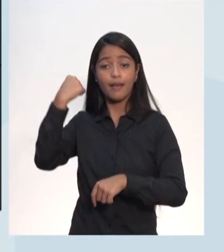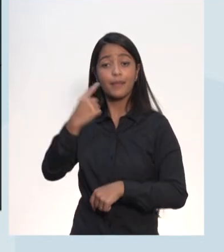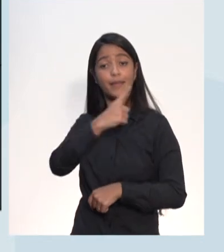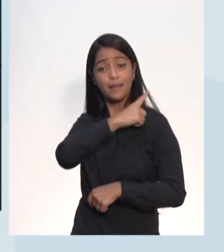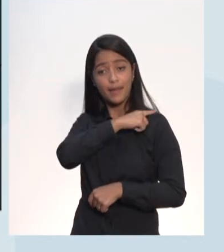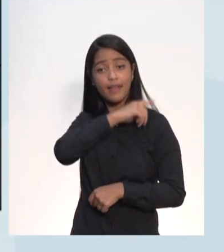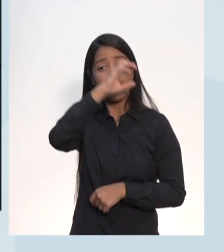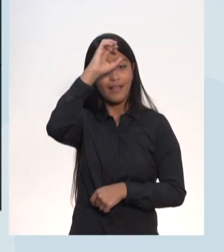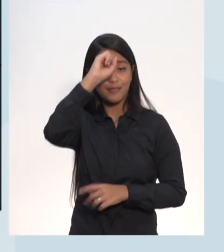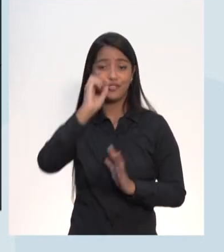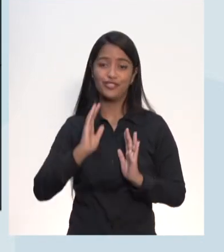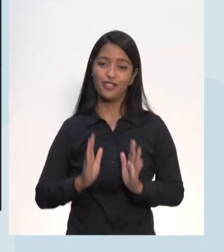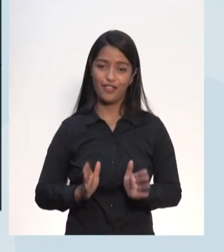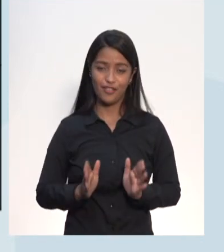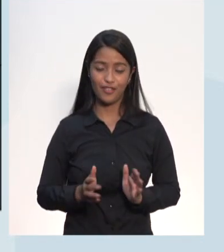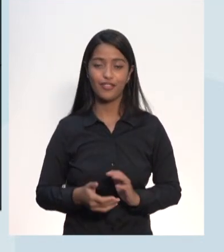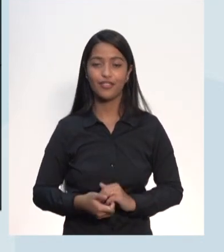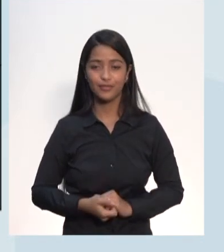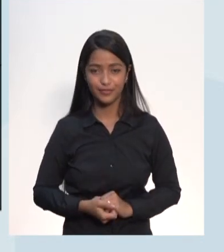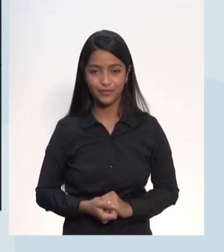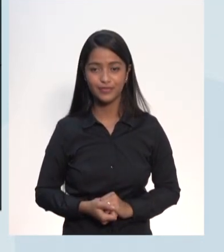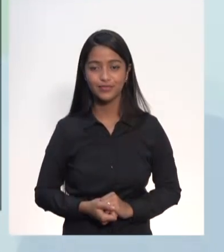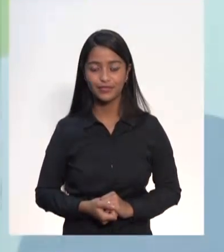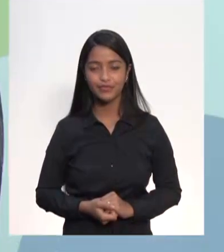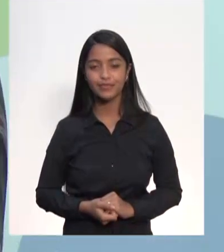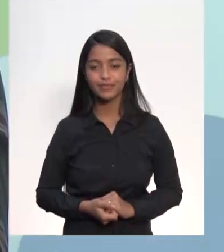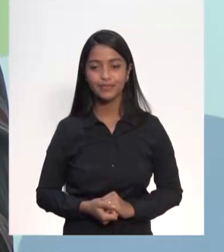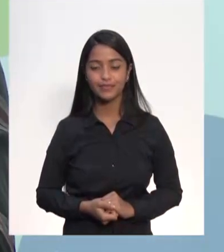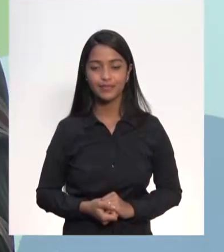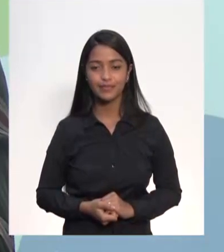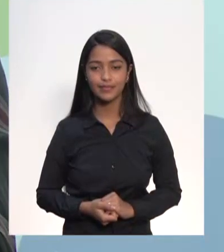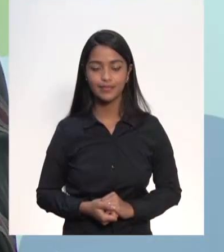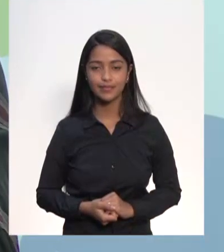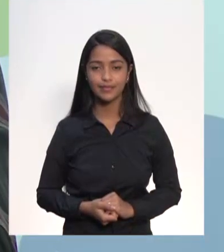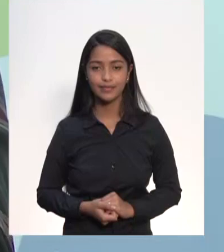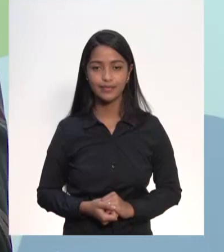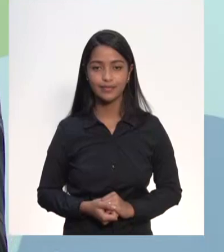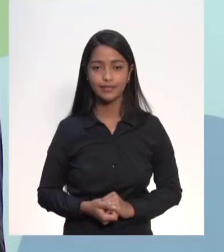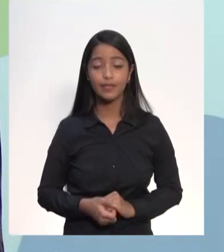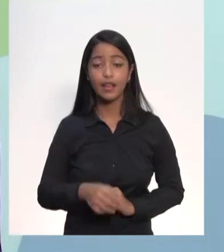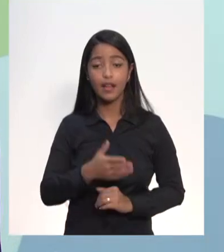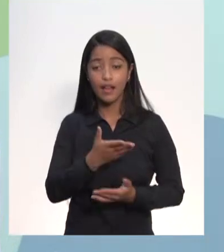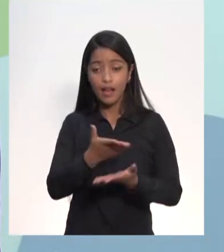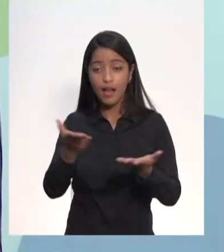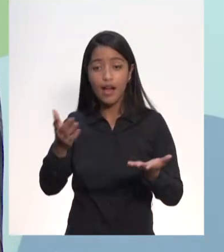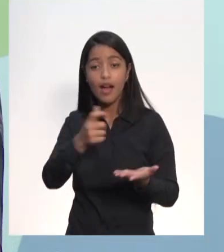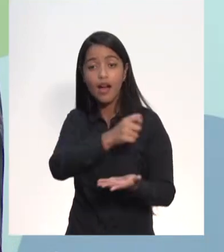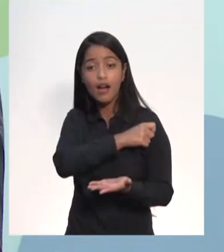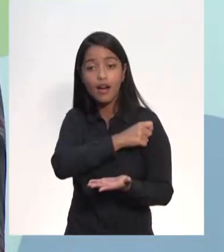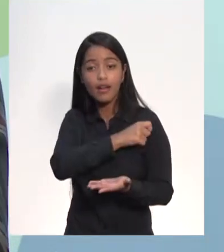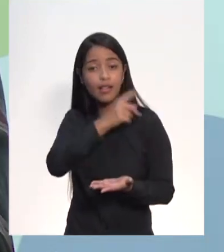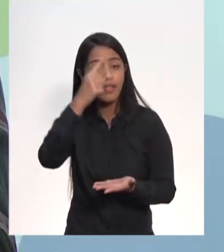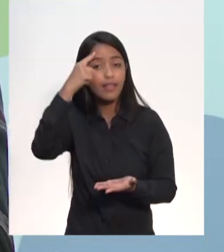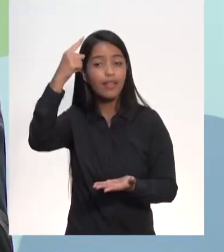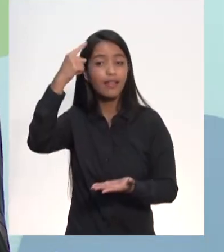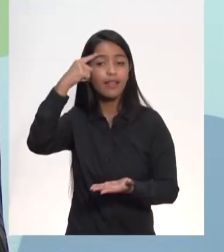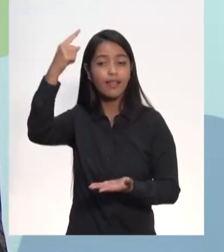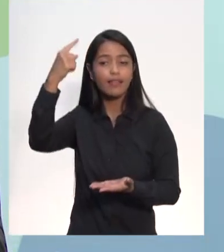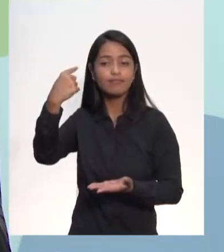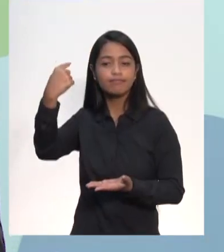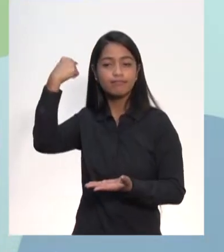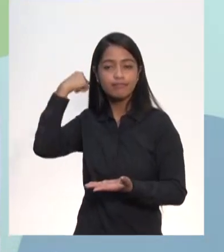de trigonometria, os alunos eles terem relembrarem conceitos de propriedades